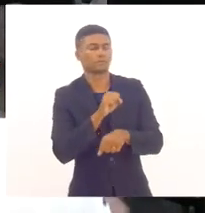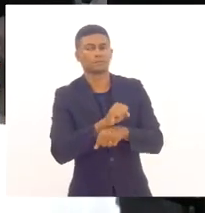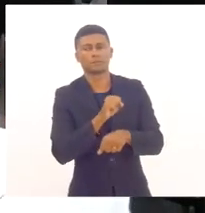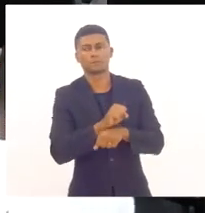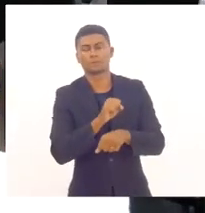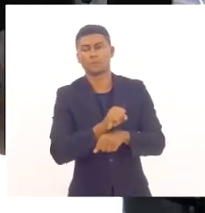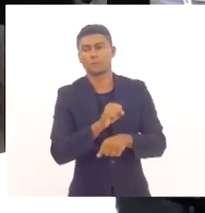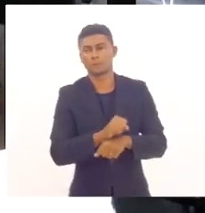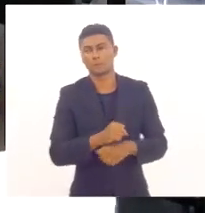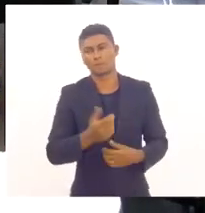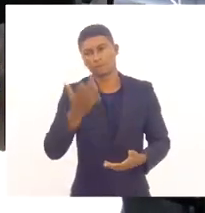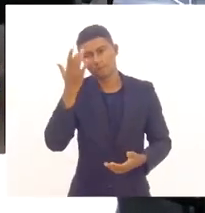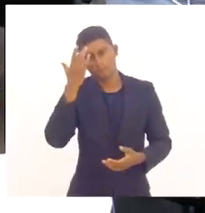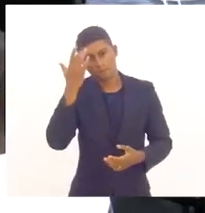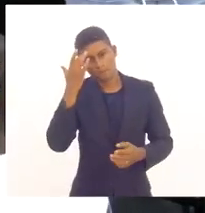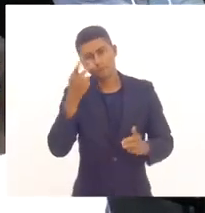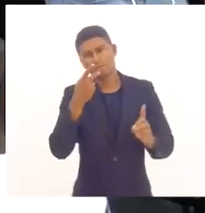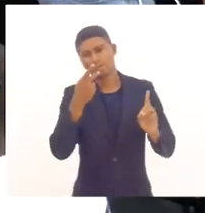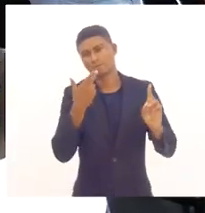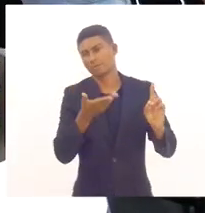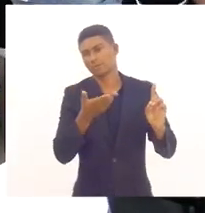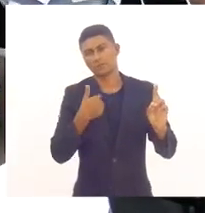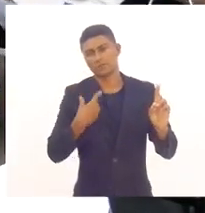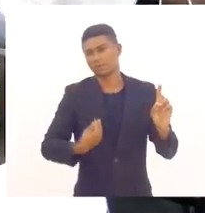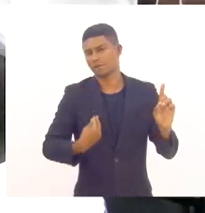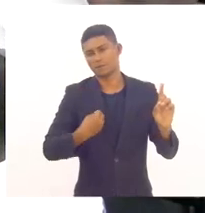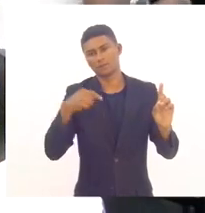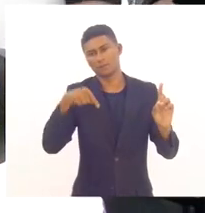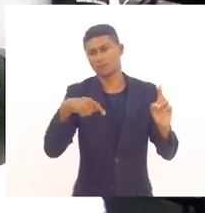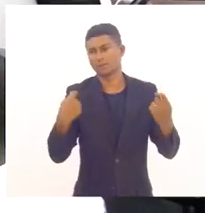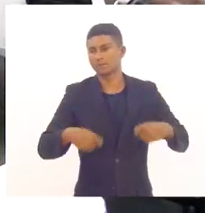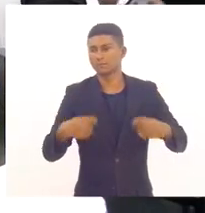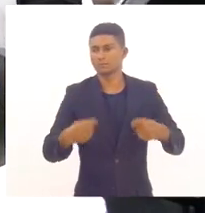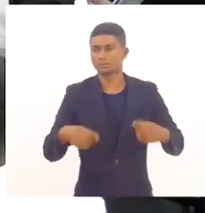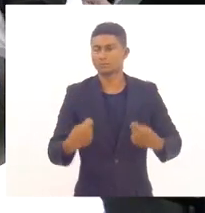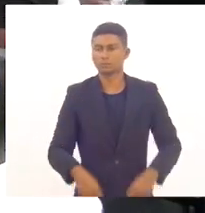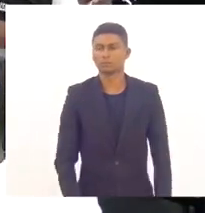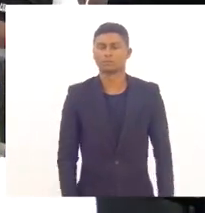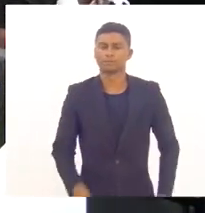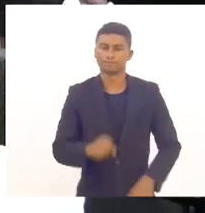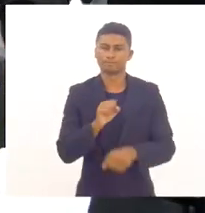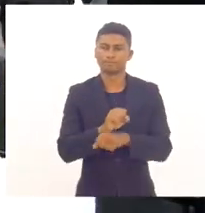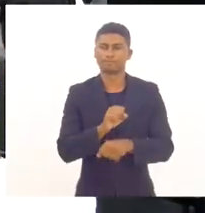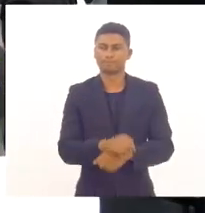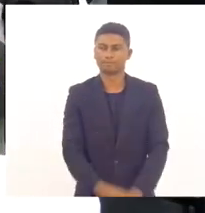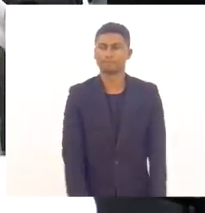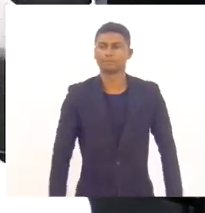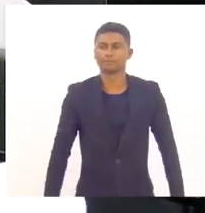Né, eu não acho certo falar dele sem ele não estar presente. Tá bom, vamos aguardar.